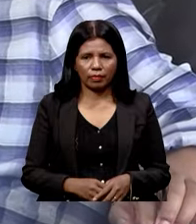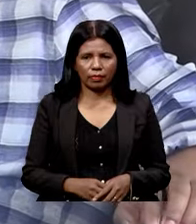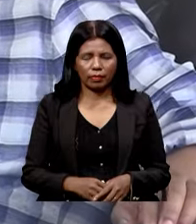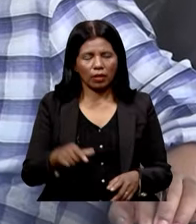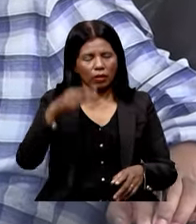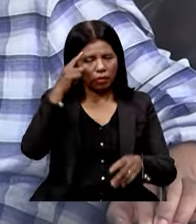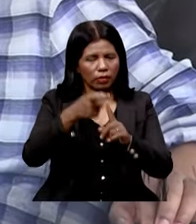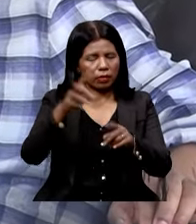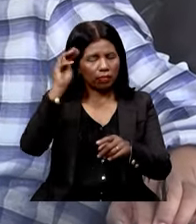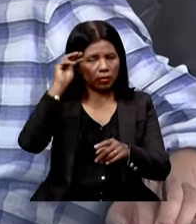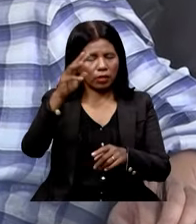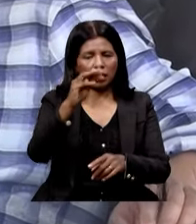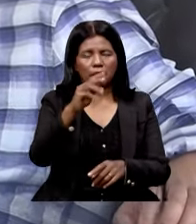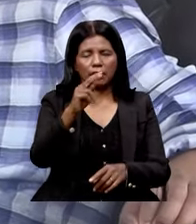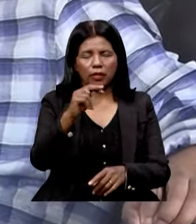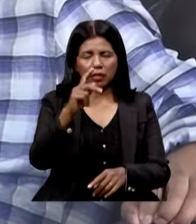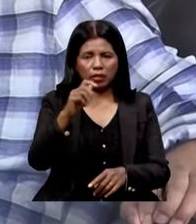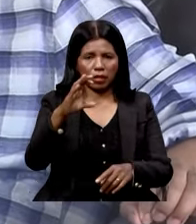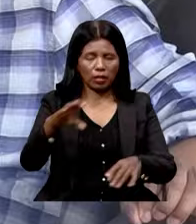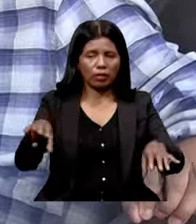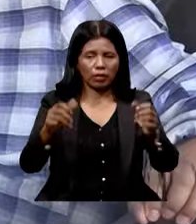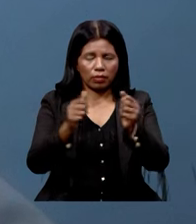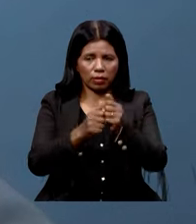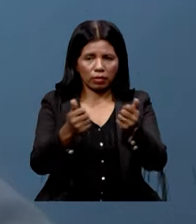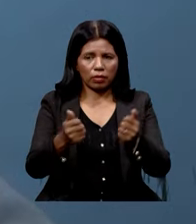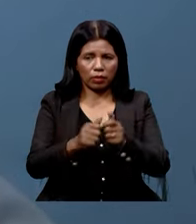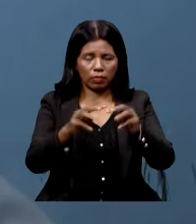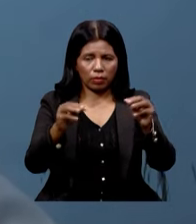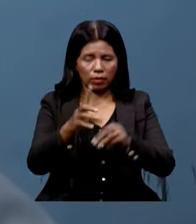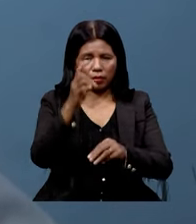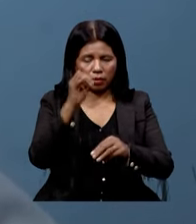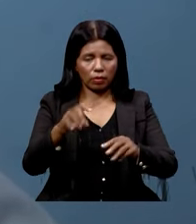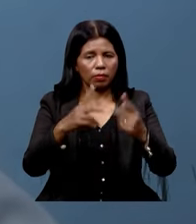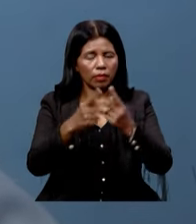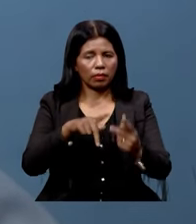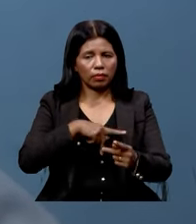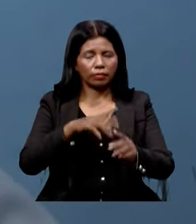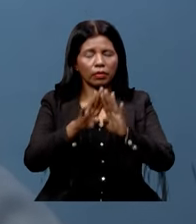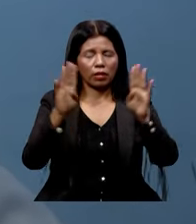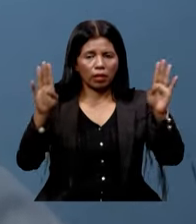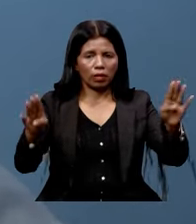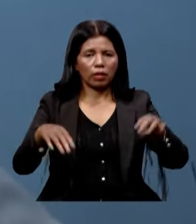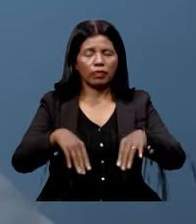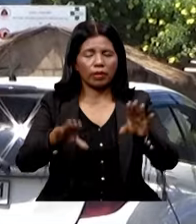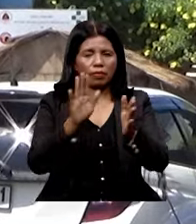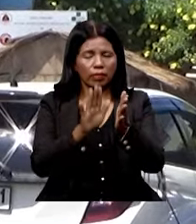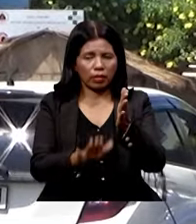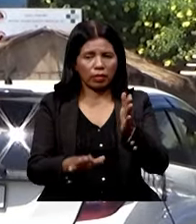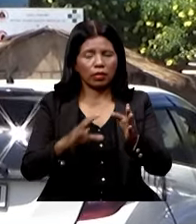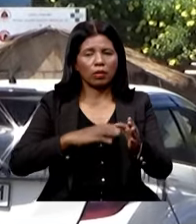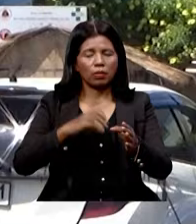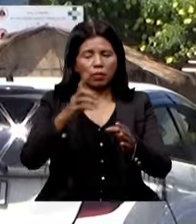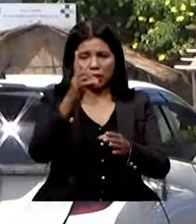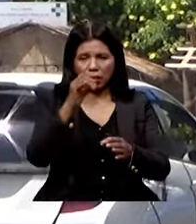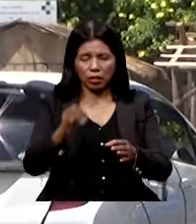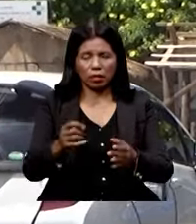Governo e o Ministério do Comércio e Indústria se serviço a muito com a autoridade do município dele no setor privado, onde Loque Bazar Barato e a área comemora e a capital dele, onde